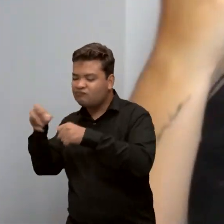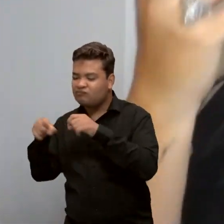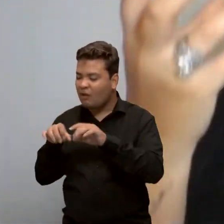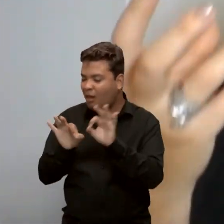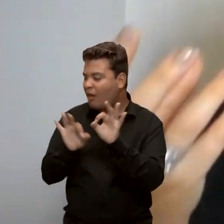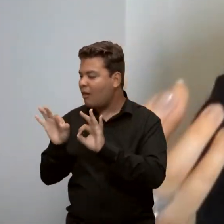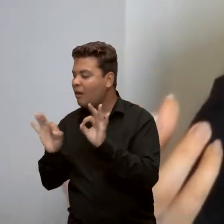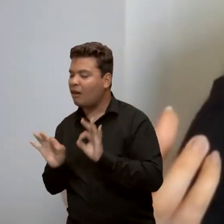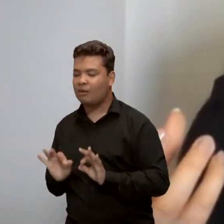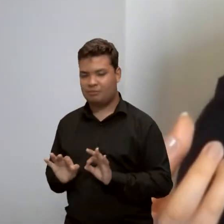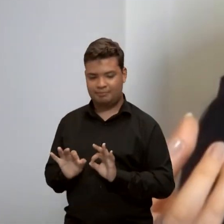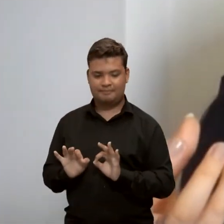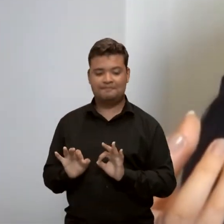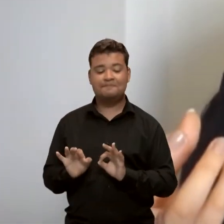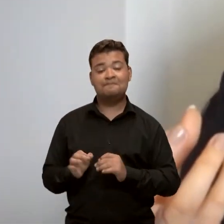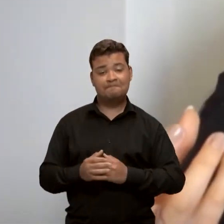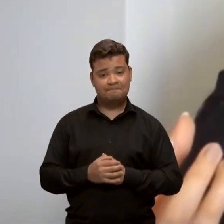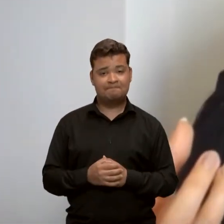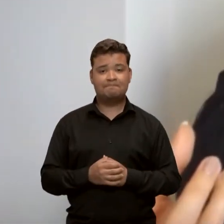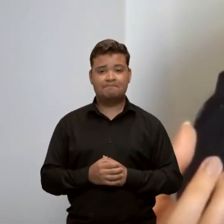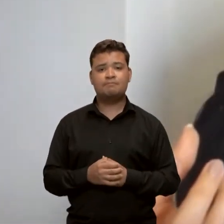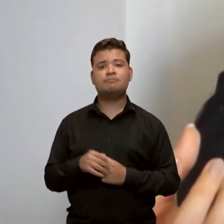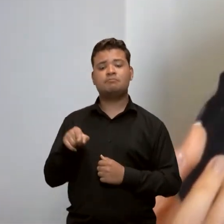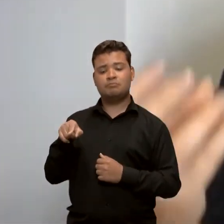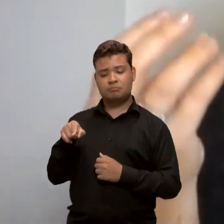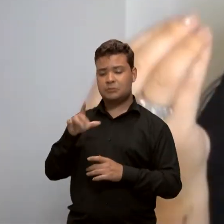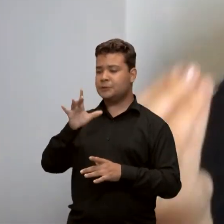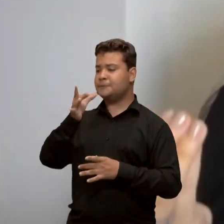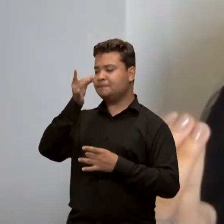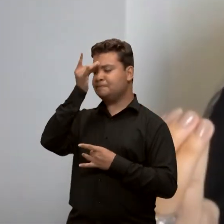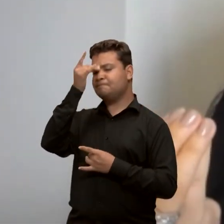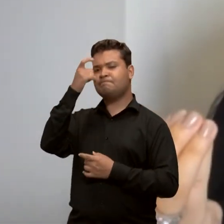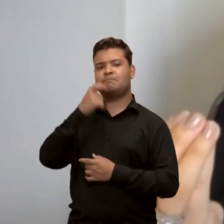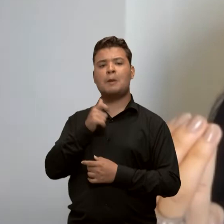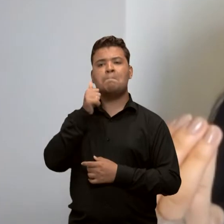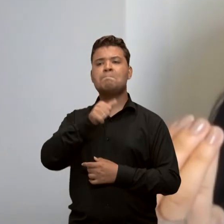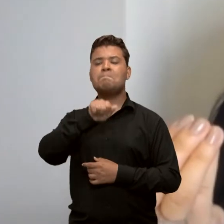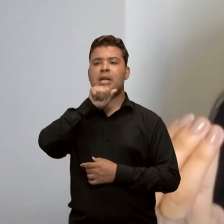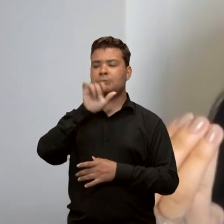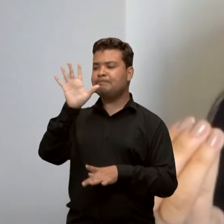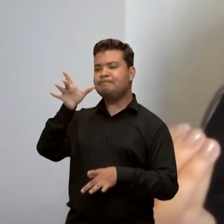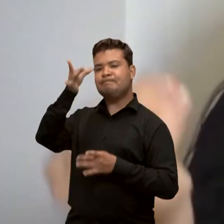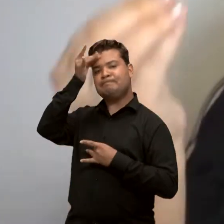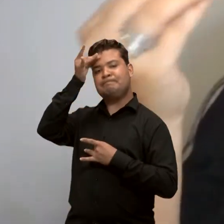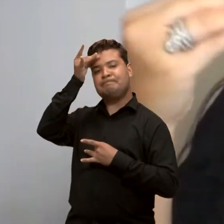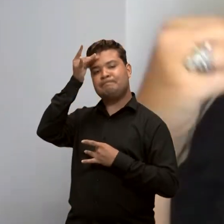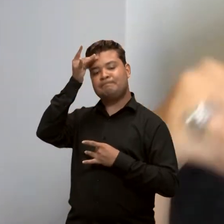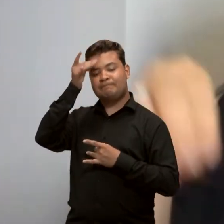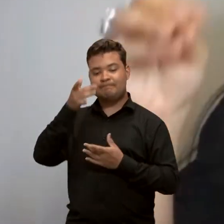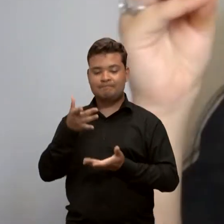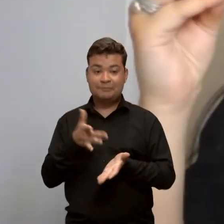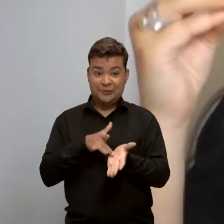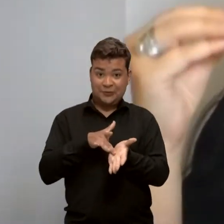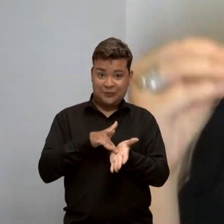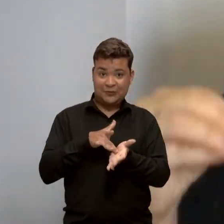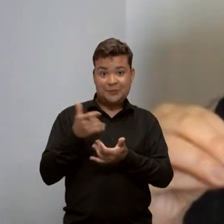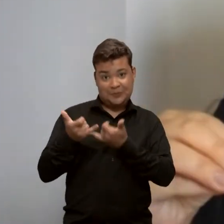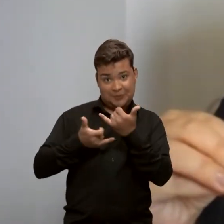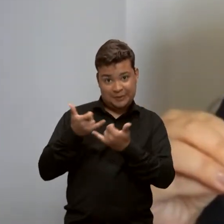e ela assume, por exemplo, o papel social da mãe. Ela também